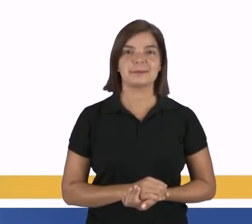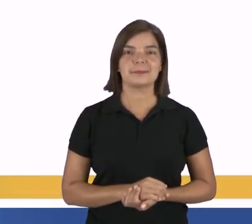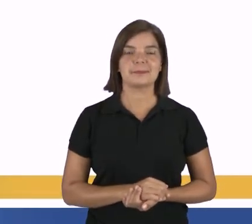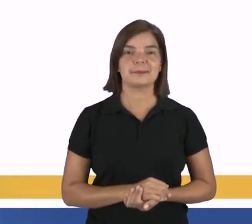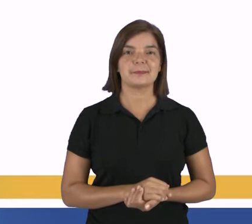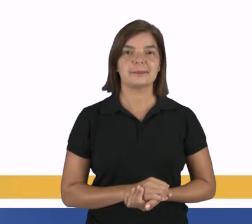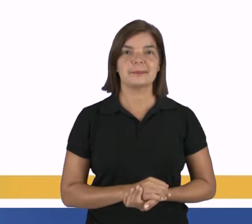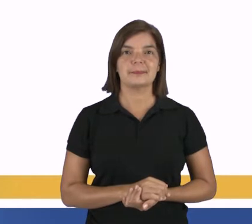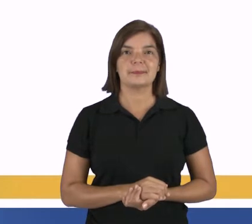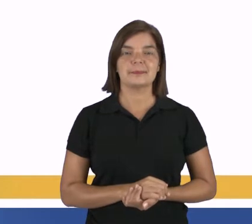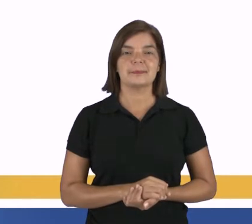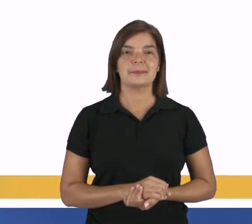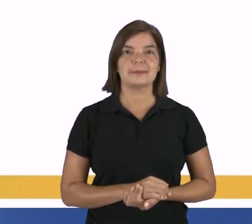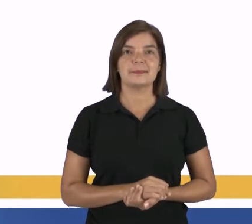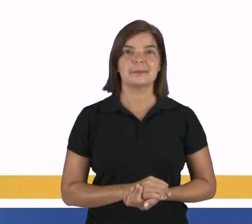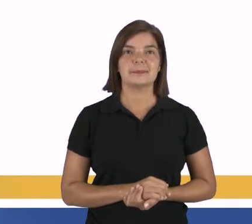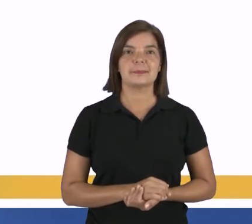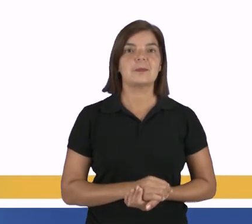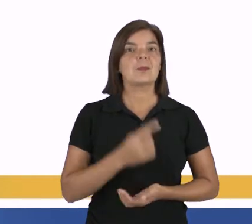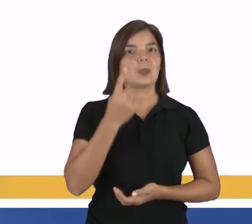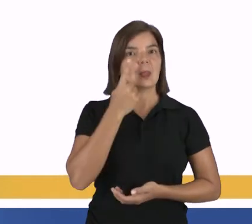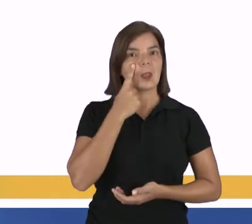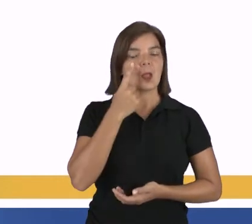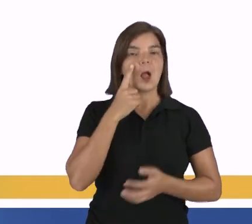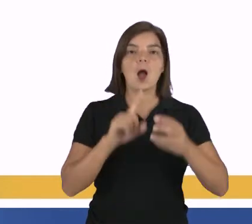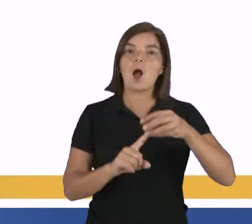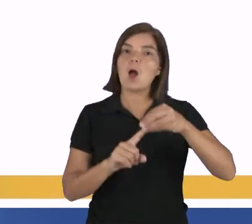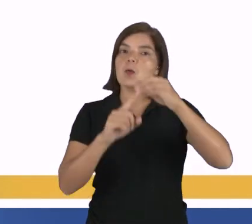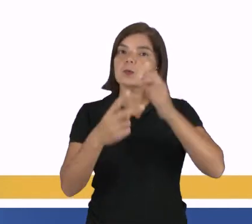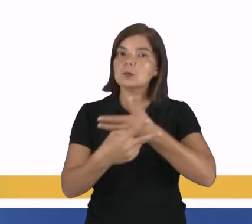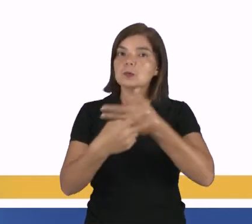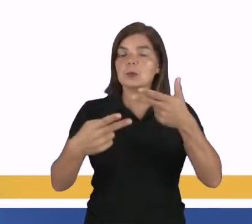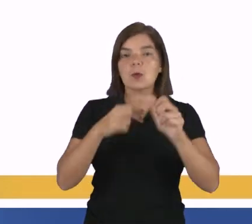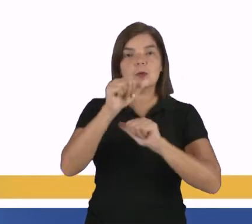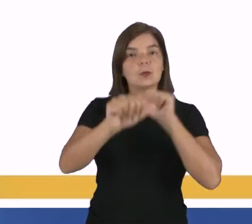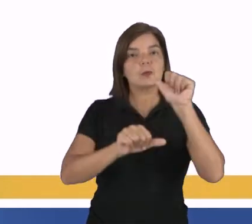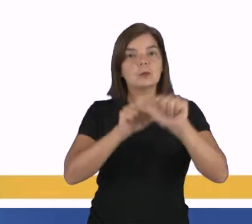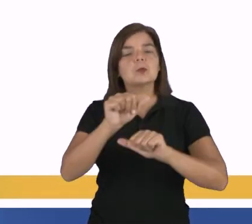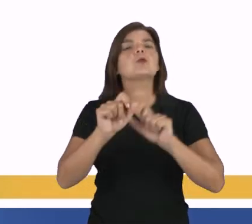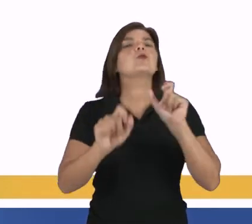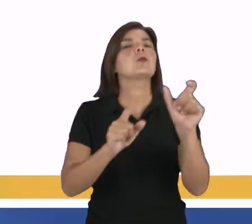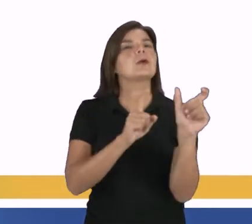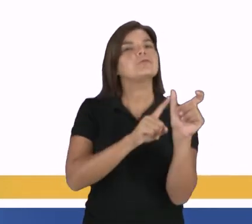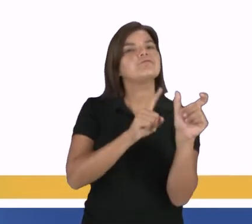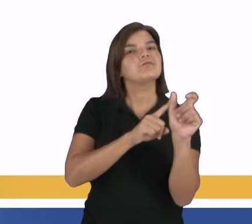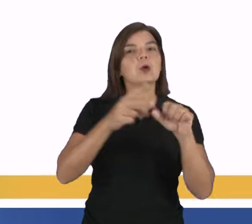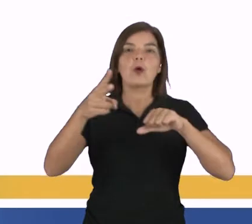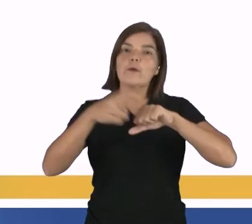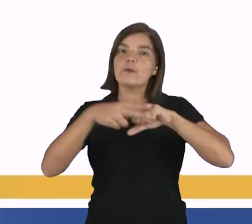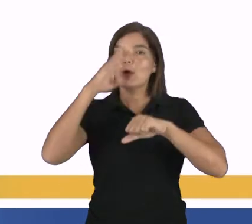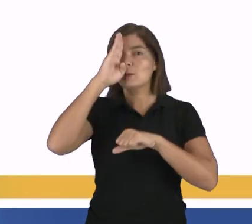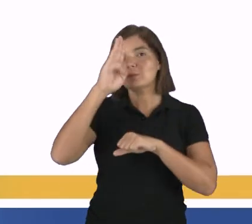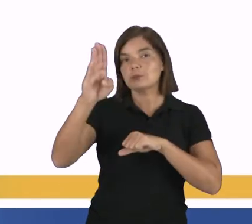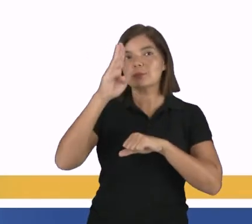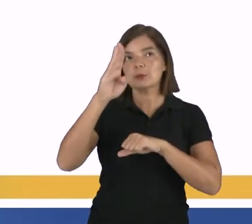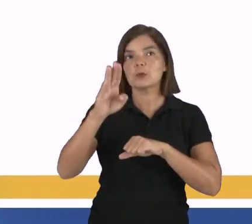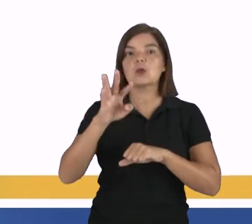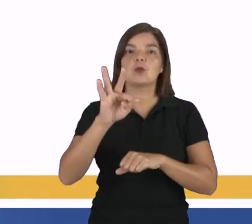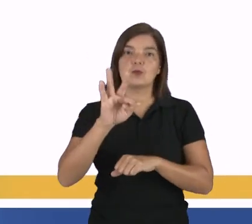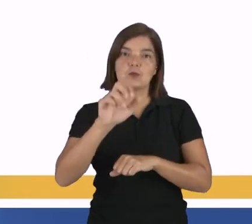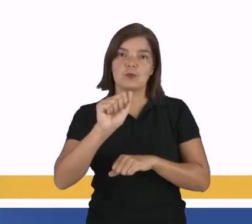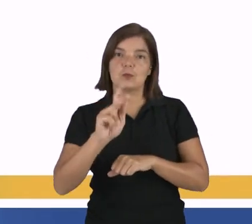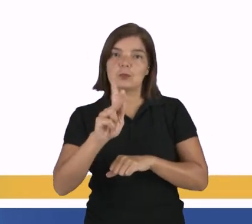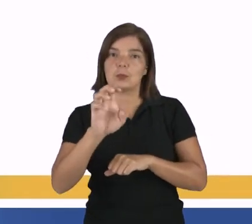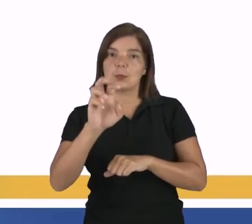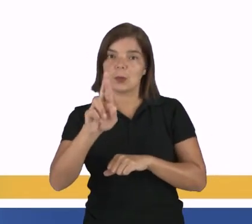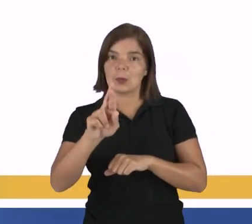hours to finish the task. Então, a única coisa que foi mudado aí foi o verbo principal de take, agora